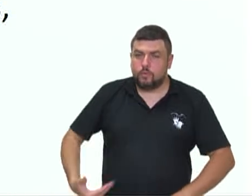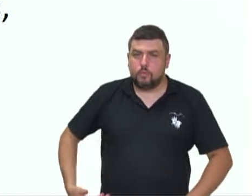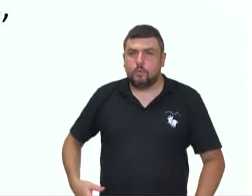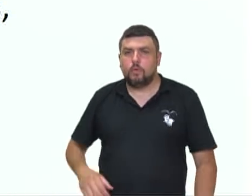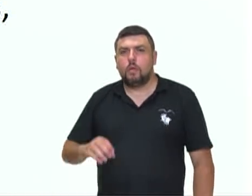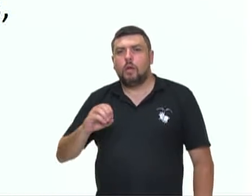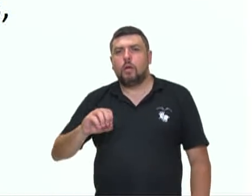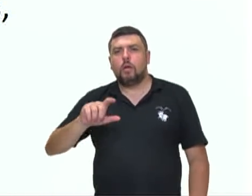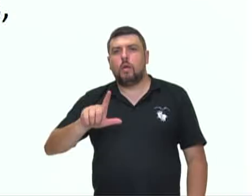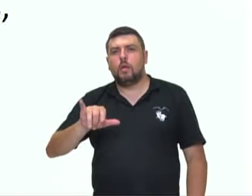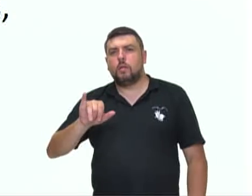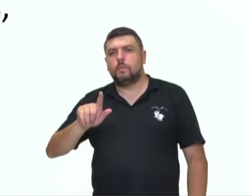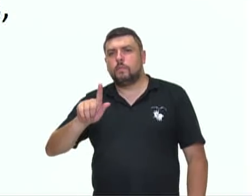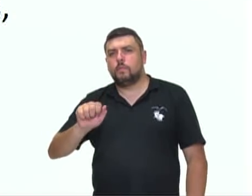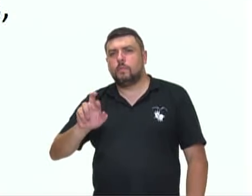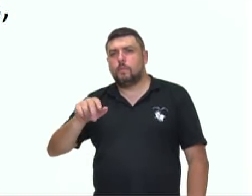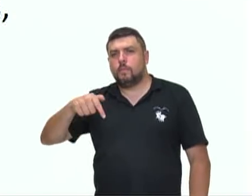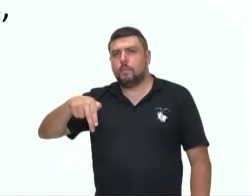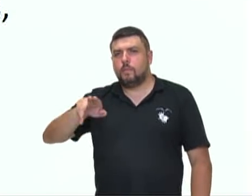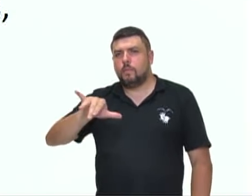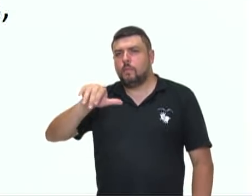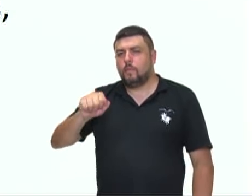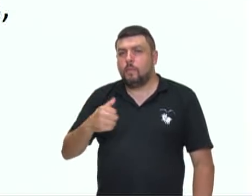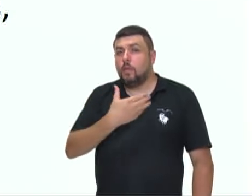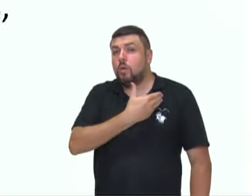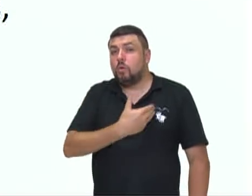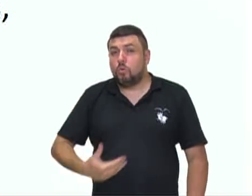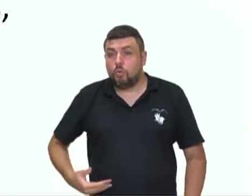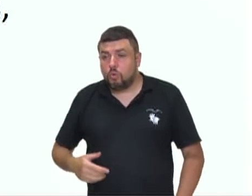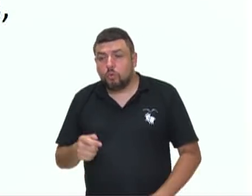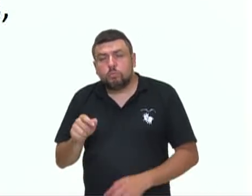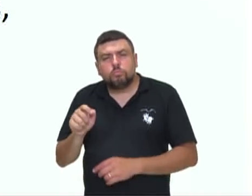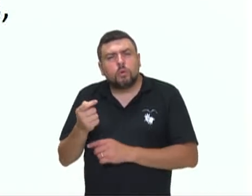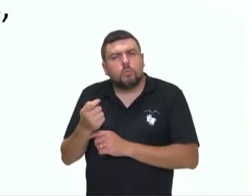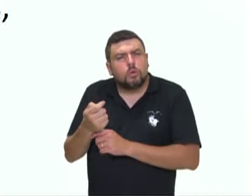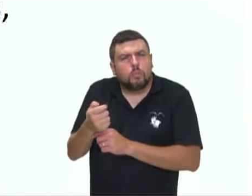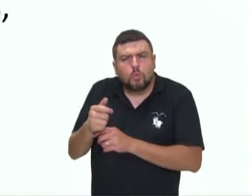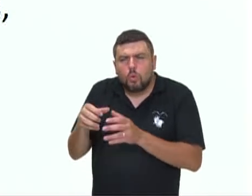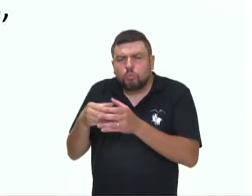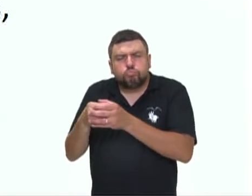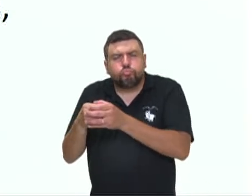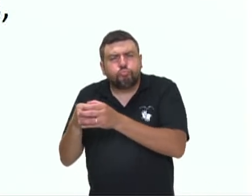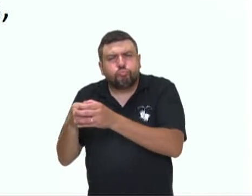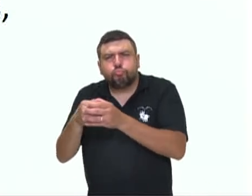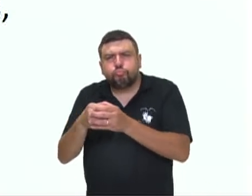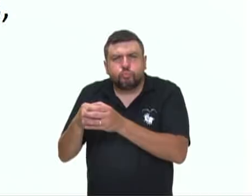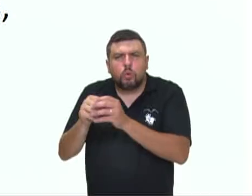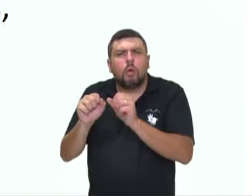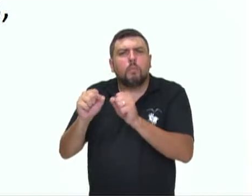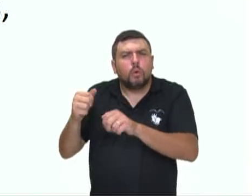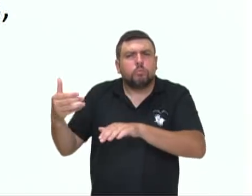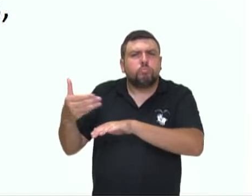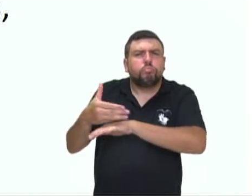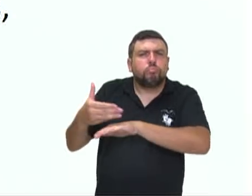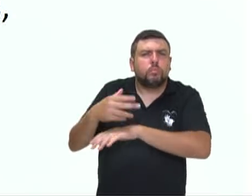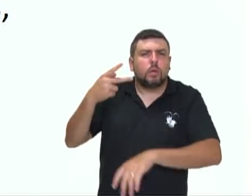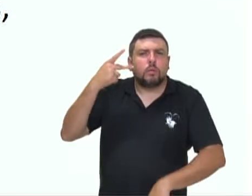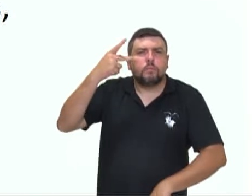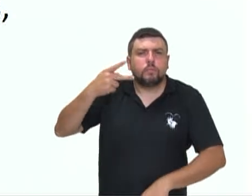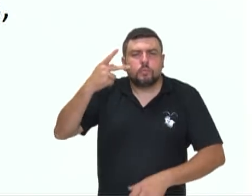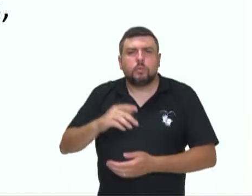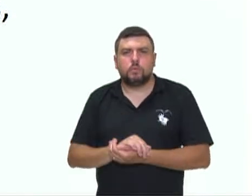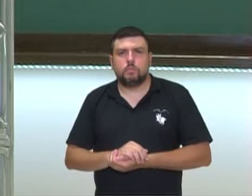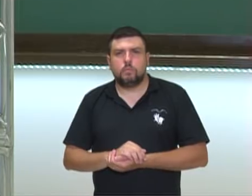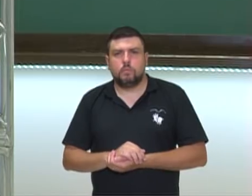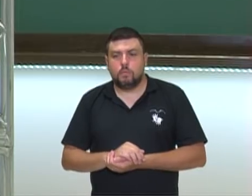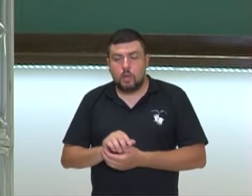oligarquia, governo de poucos. O poder político estava concentrado num pequeno número de pessoas que vinham de famílias